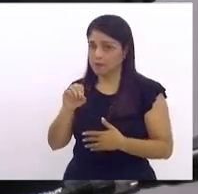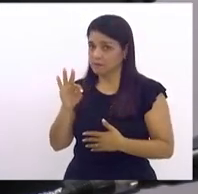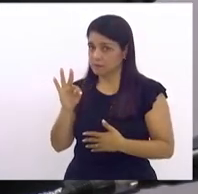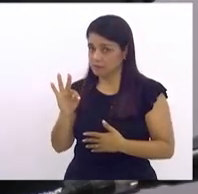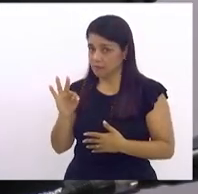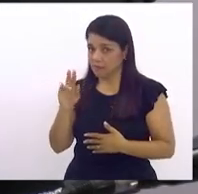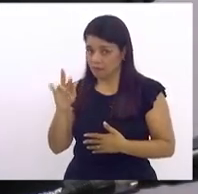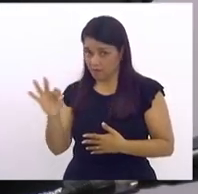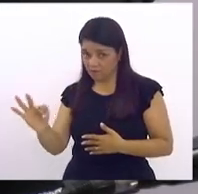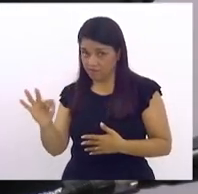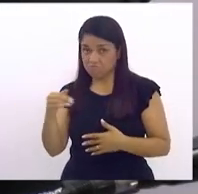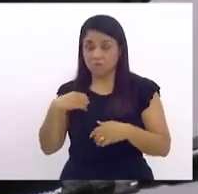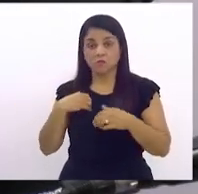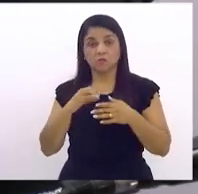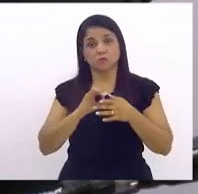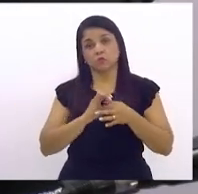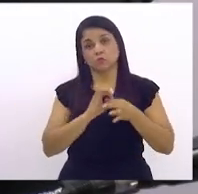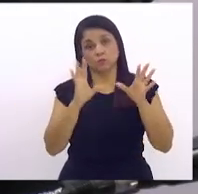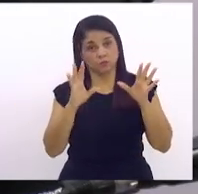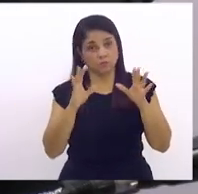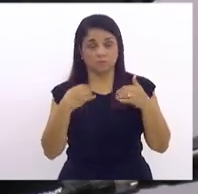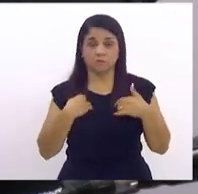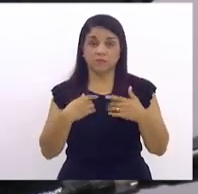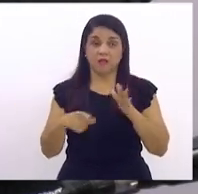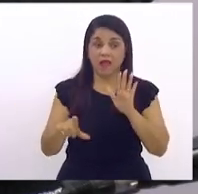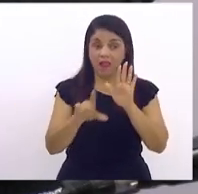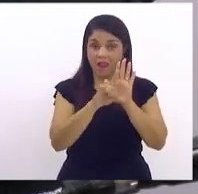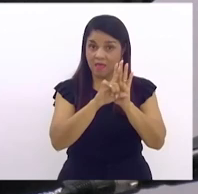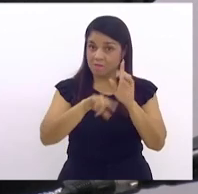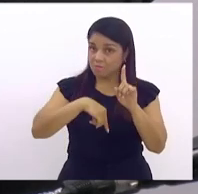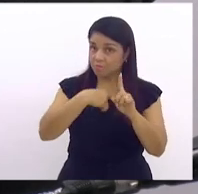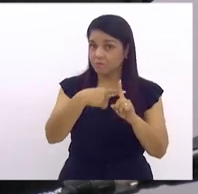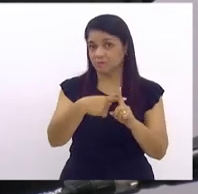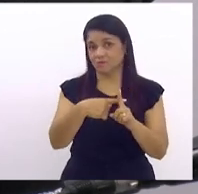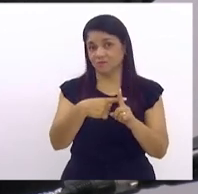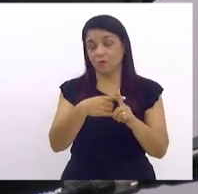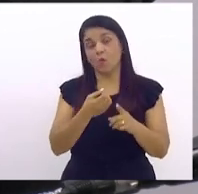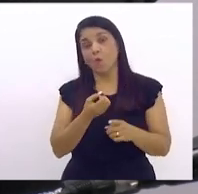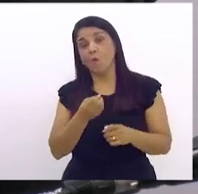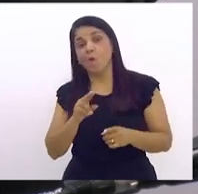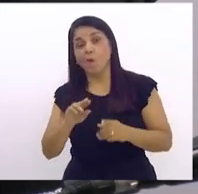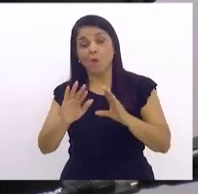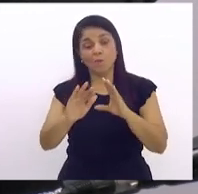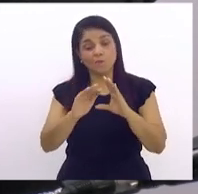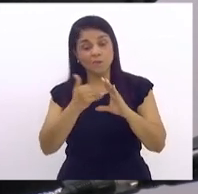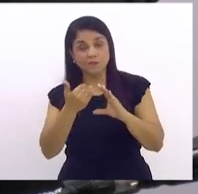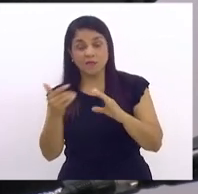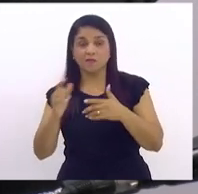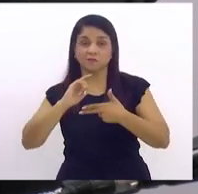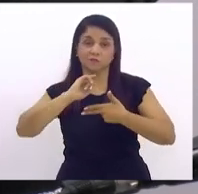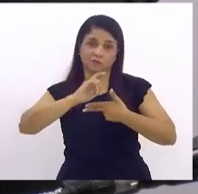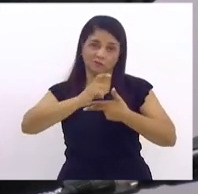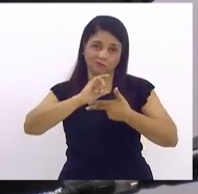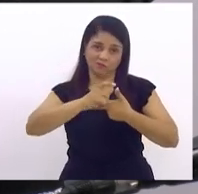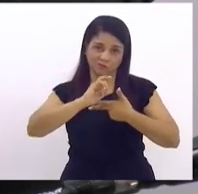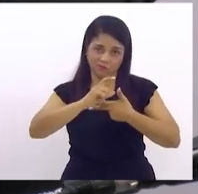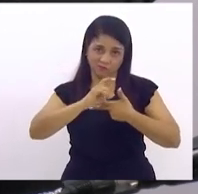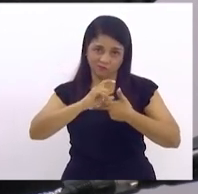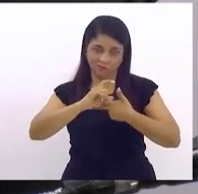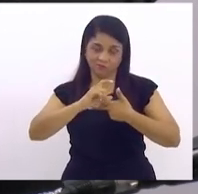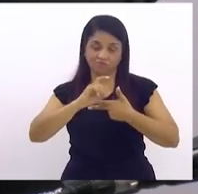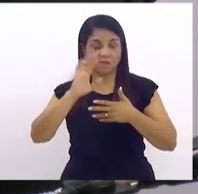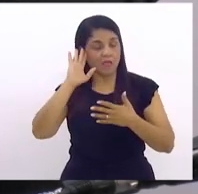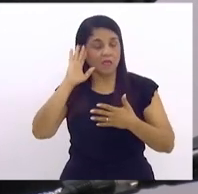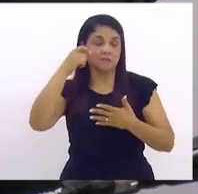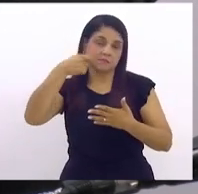de um autorizativo, seria o caso de uma lei impositiva, ou a gente busca por via de mensagem do Poder Executivo, e me parece que a decisão